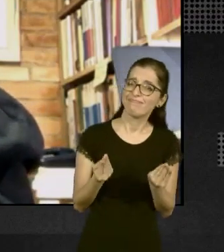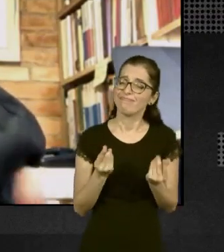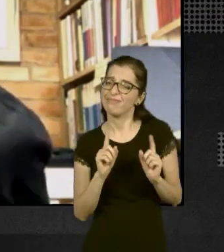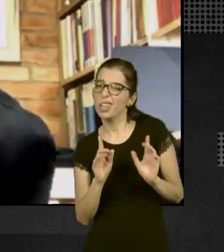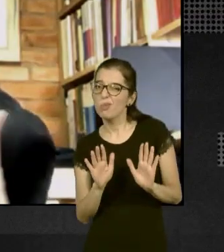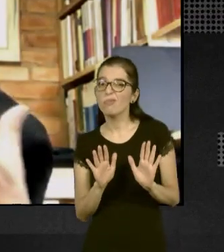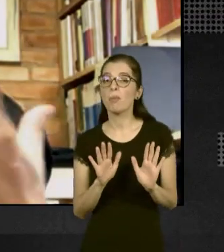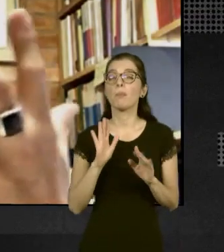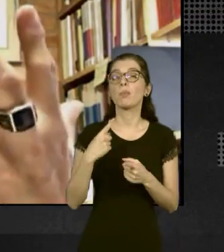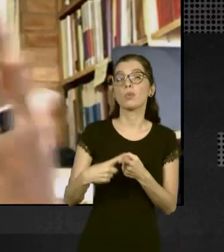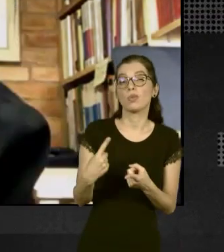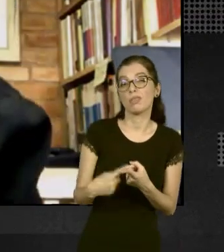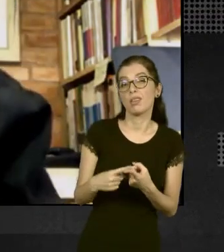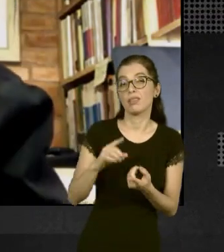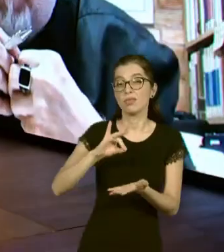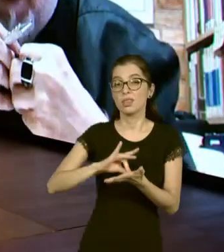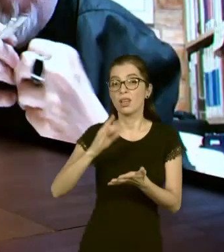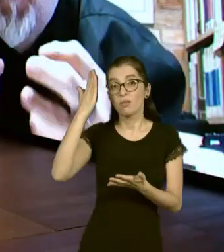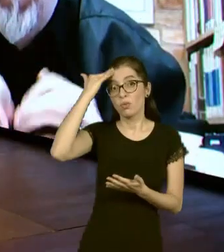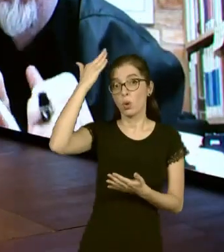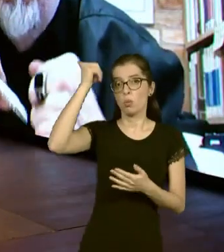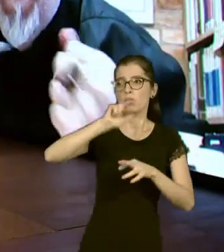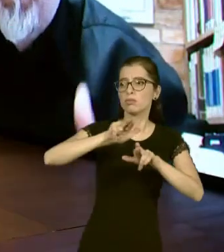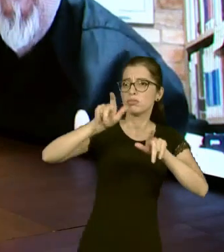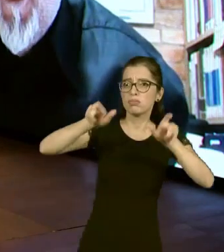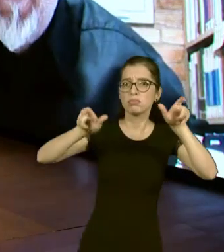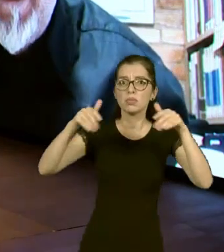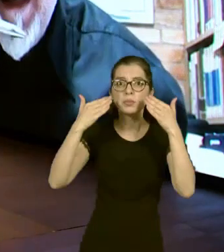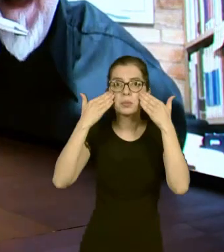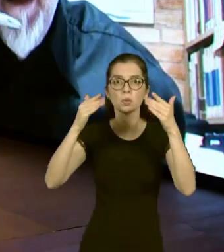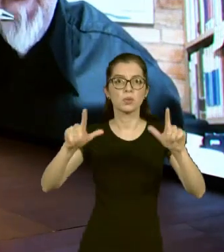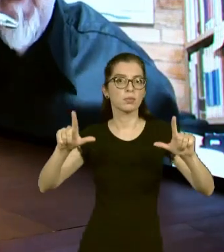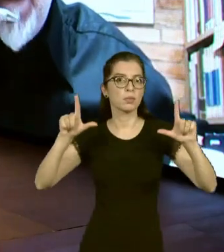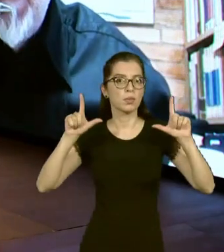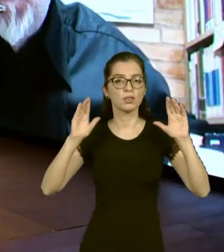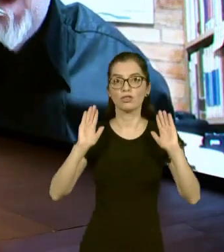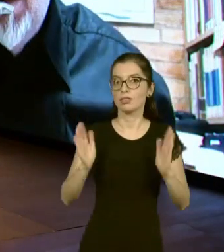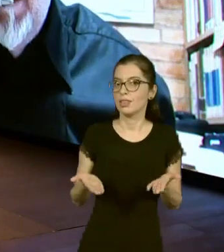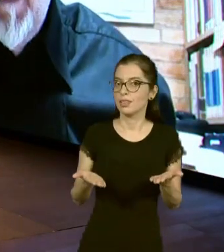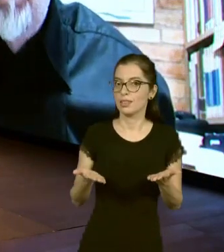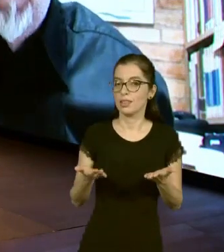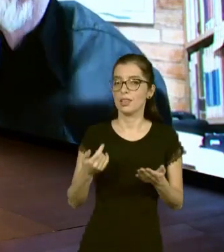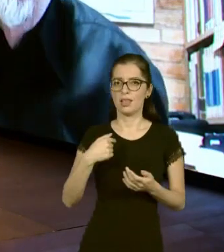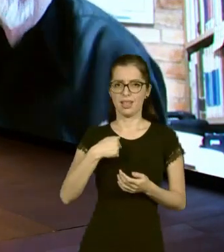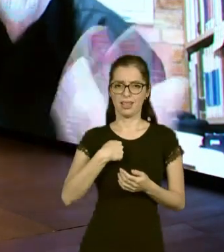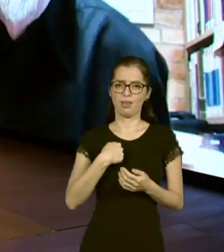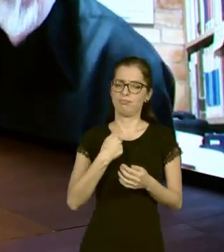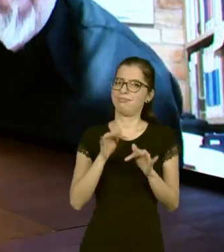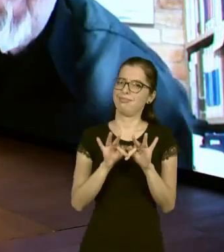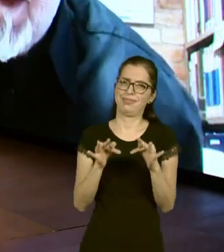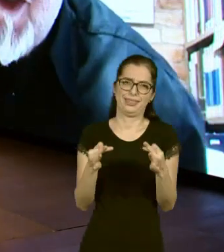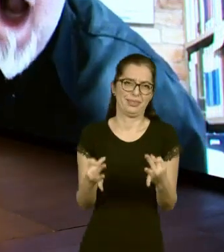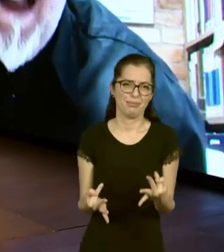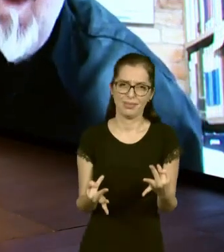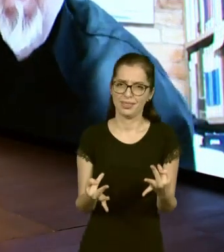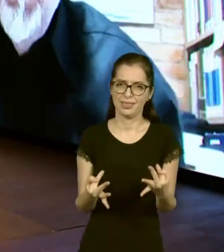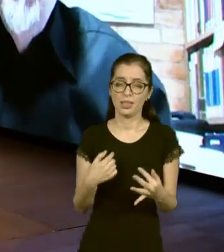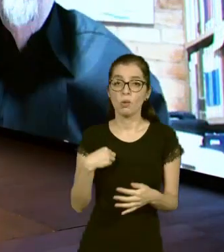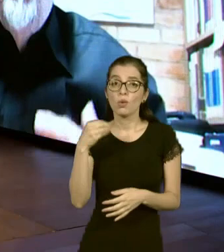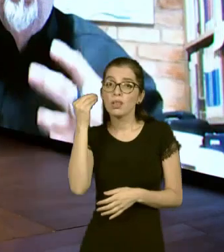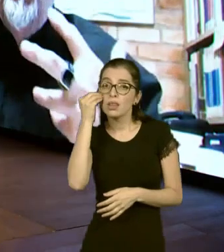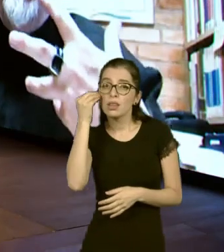programa que já apresentou pessoas maravilhosas, mas eu estou aqui, vou tentar não ser